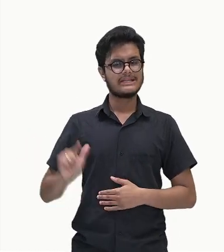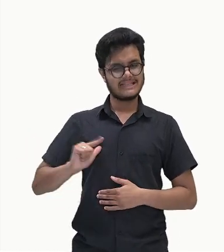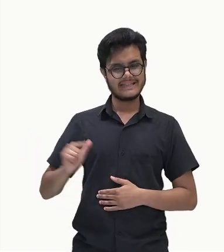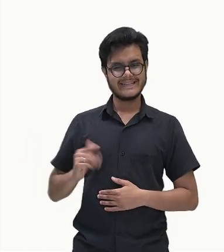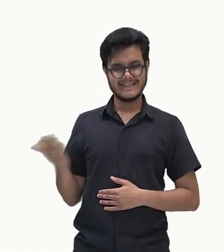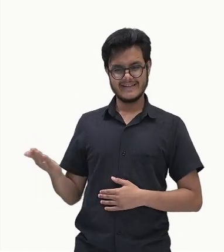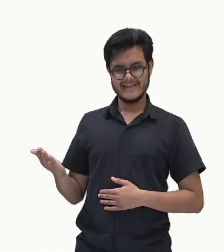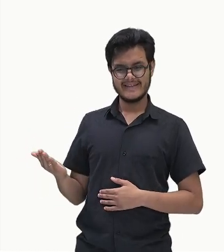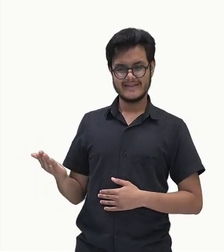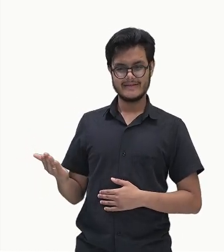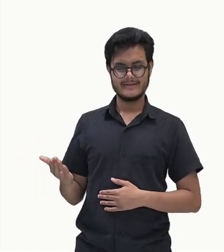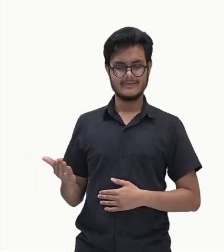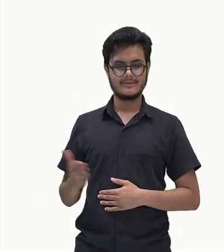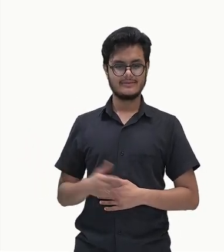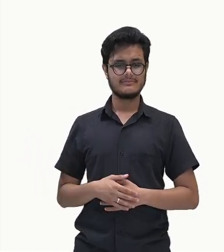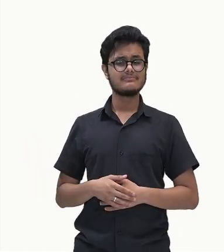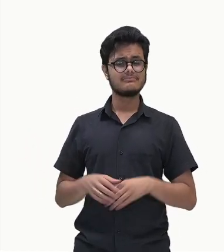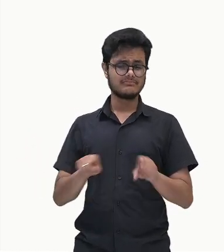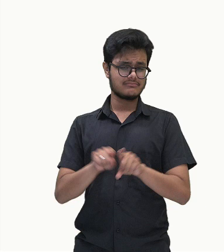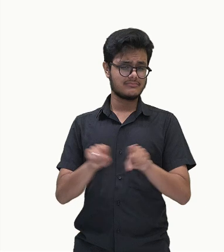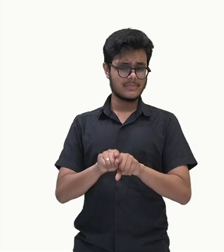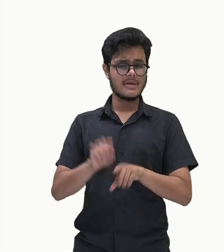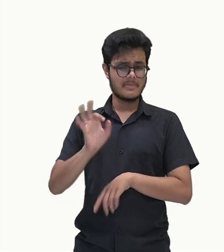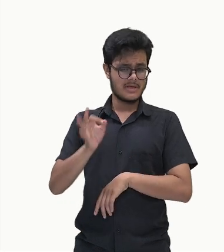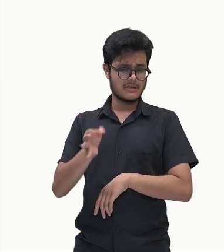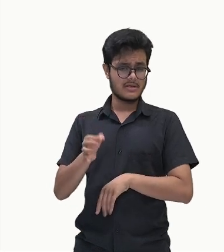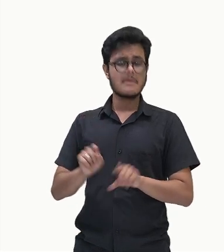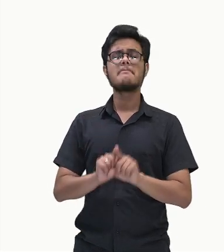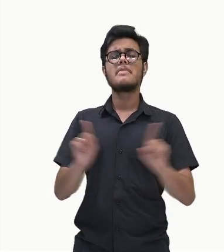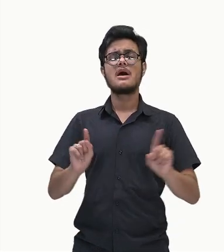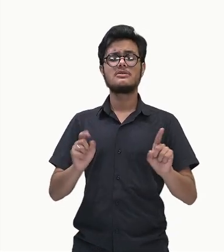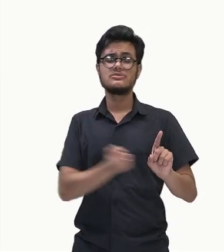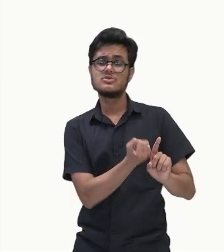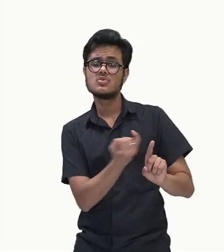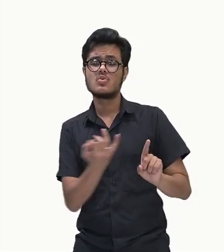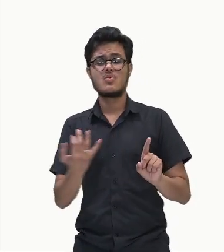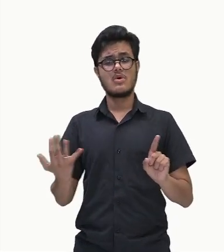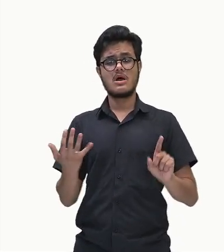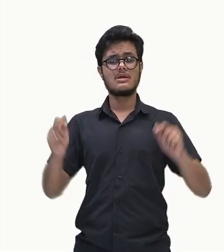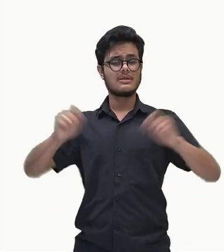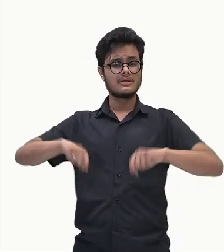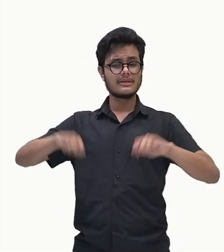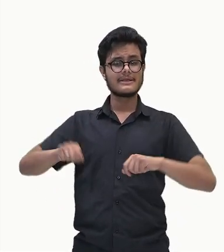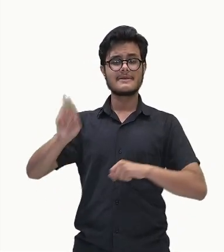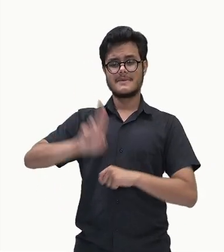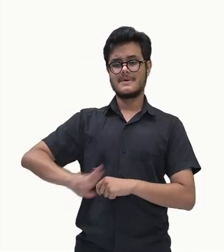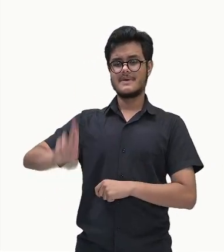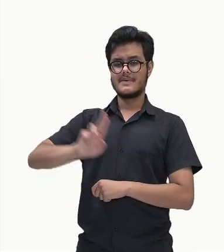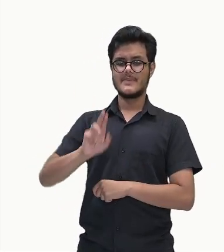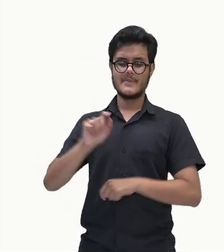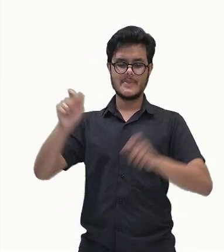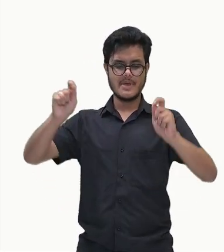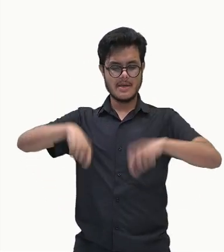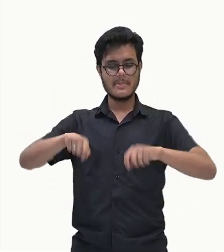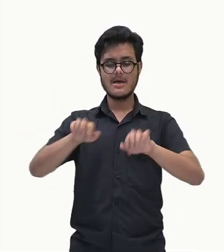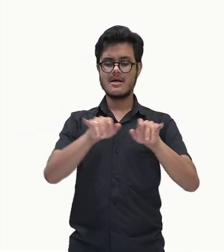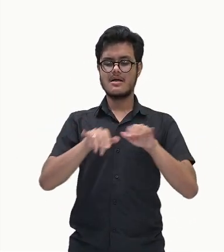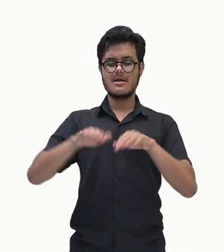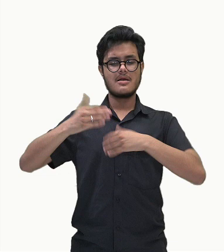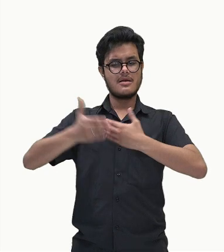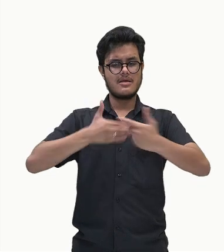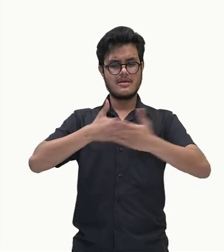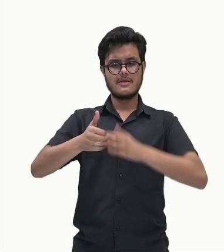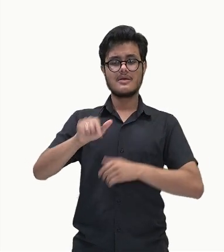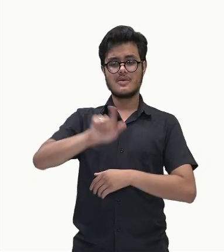fazer parte vai também né mas aí a gente quer saber quantos anagramas no total a gente vai ter usando as